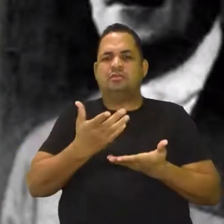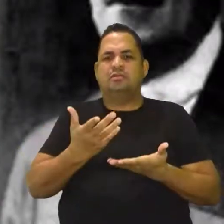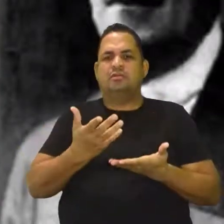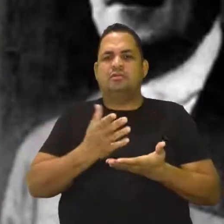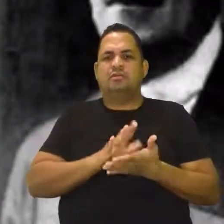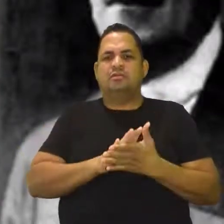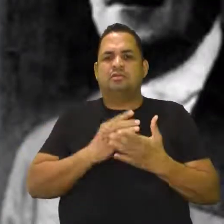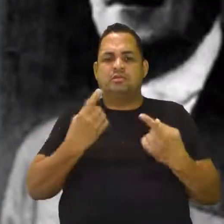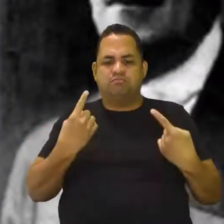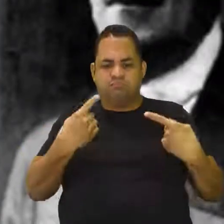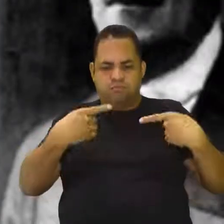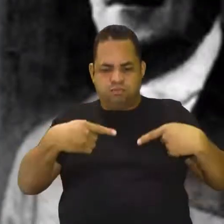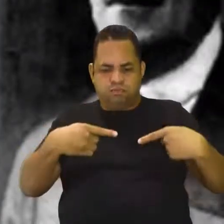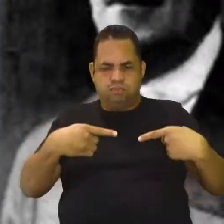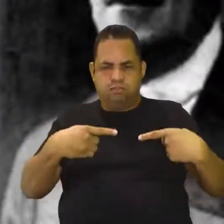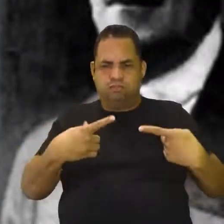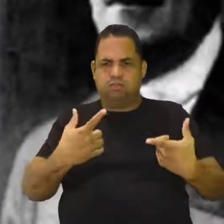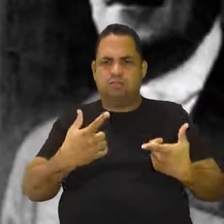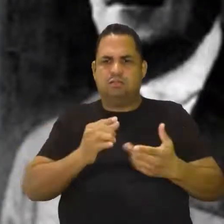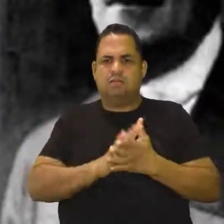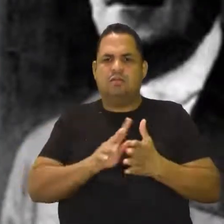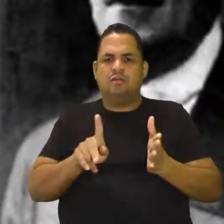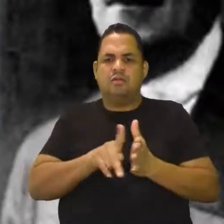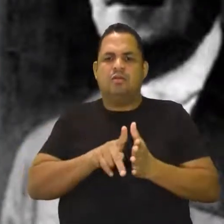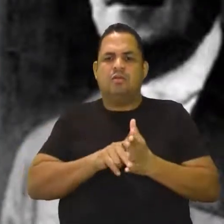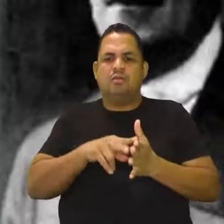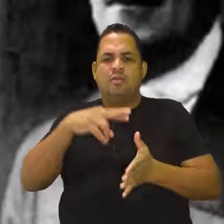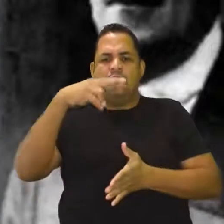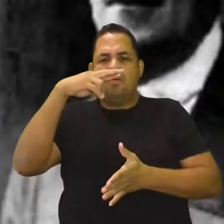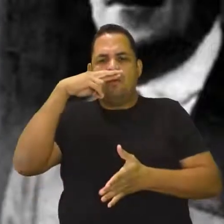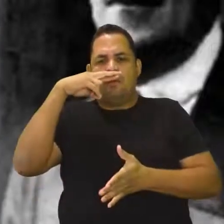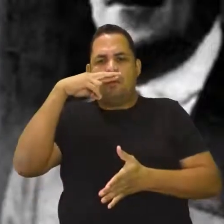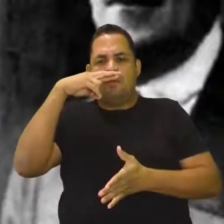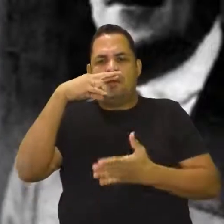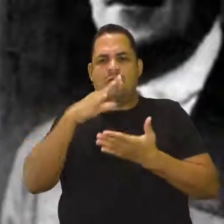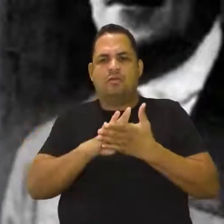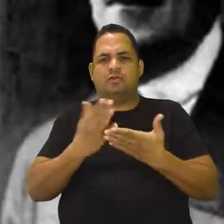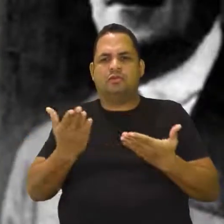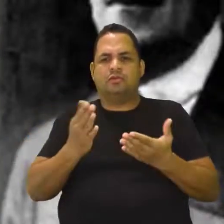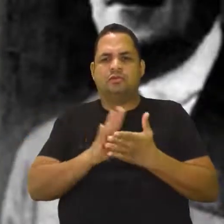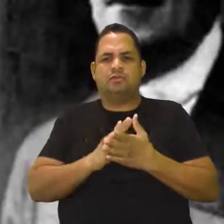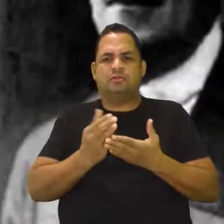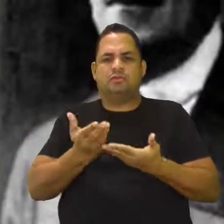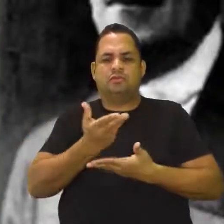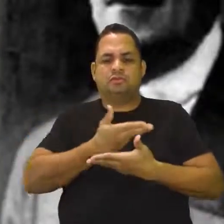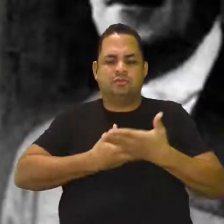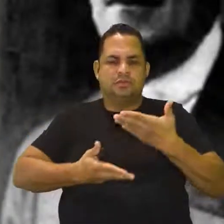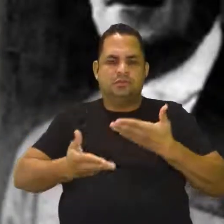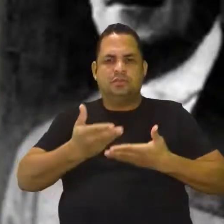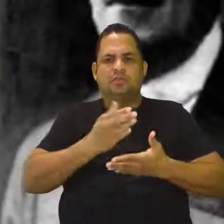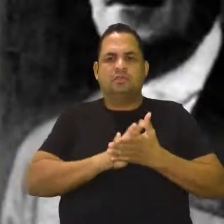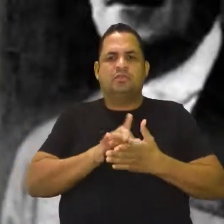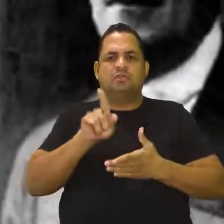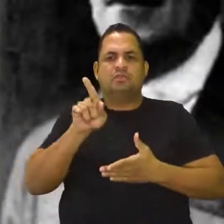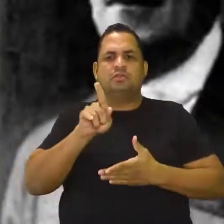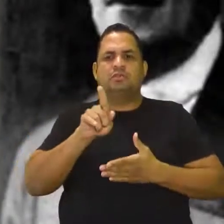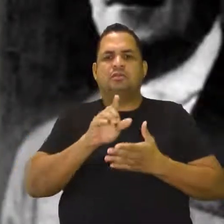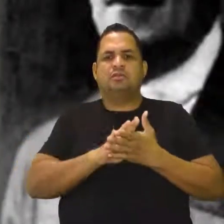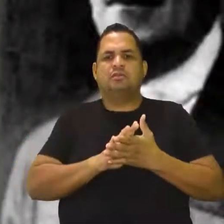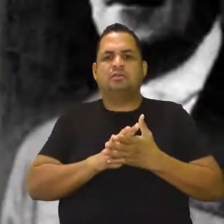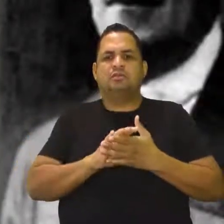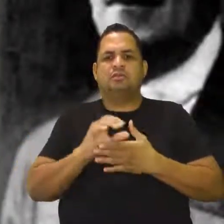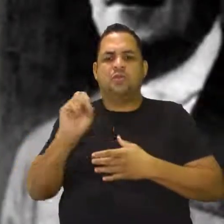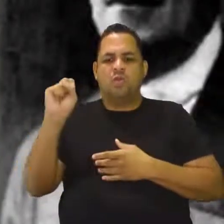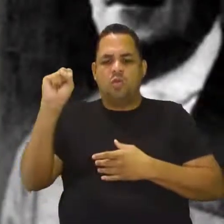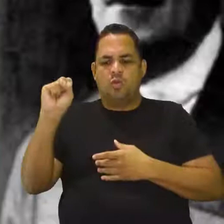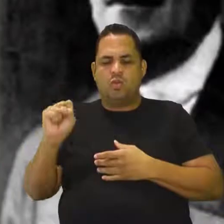sido combatido, o próprio Rondon vai combater e negociar com o movimento tenentista lá no sul